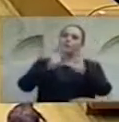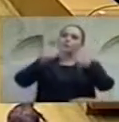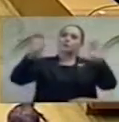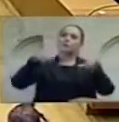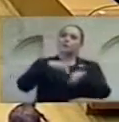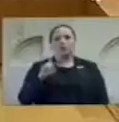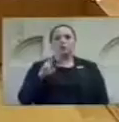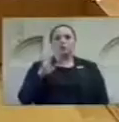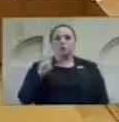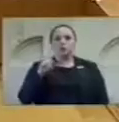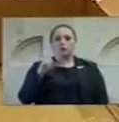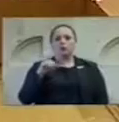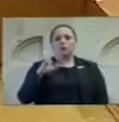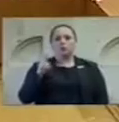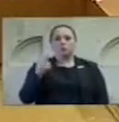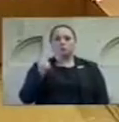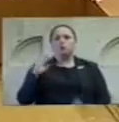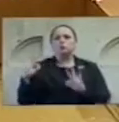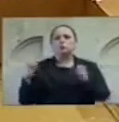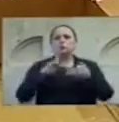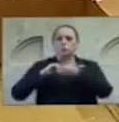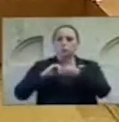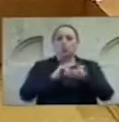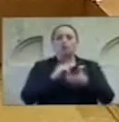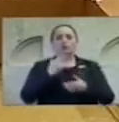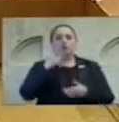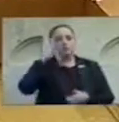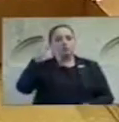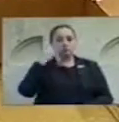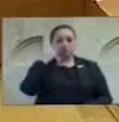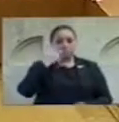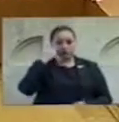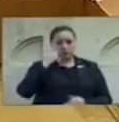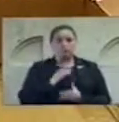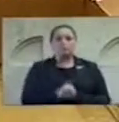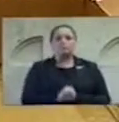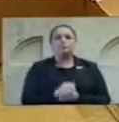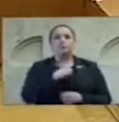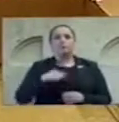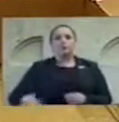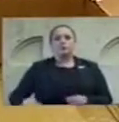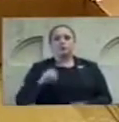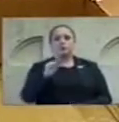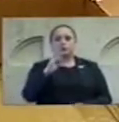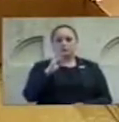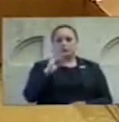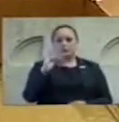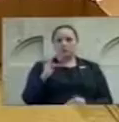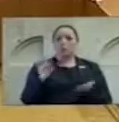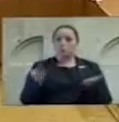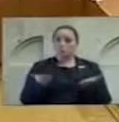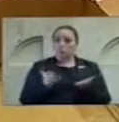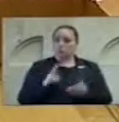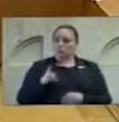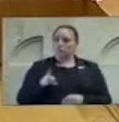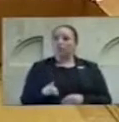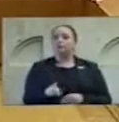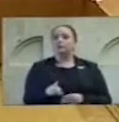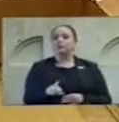da República, Michel Temer, o procurador-geral da República, Rodrigo Janot, o presidente do Senado, Renan Calheiros,